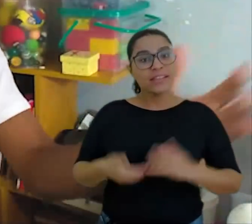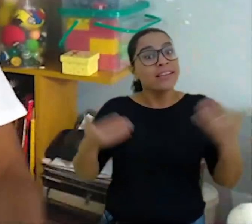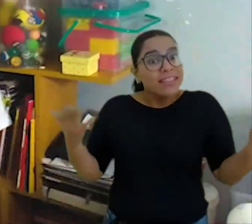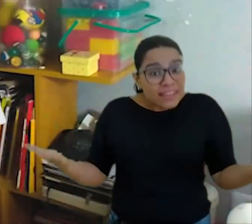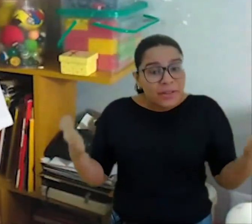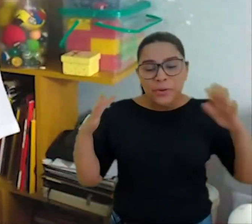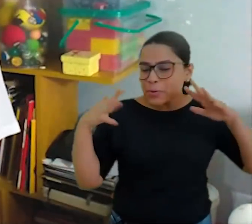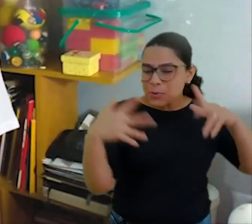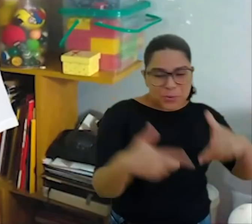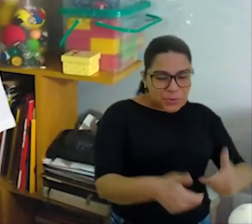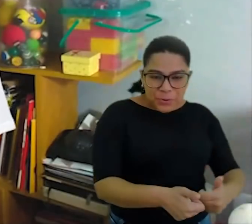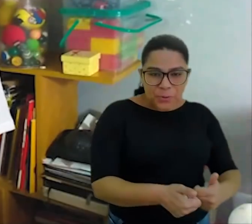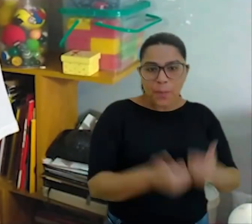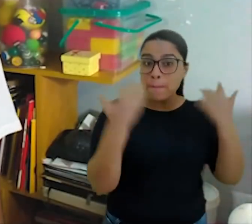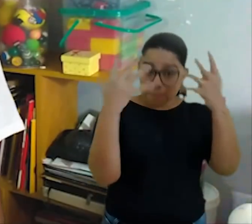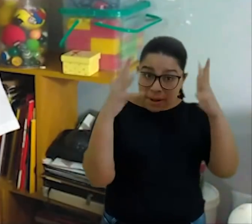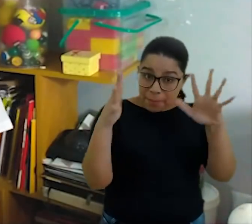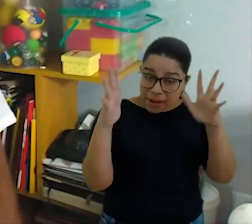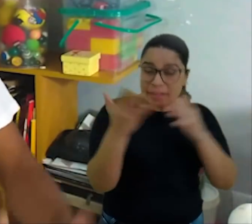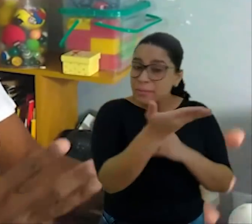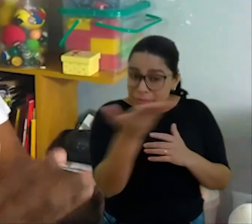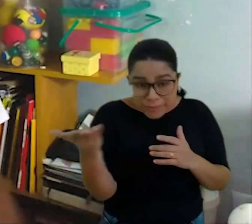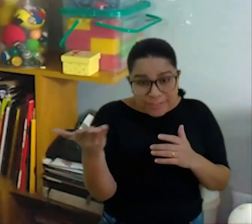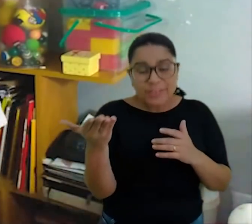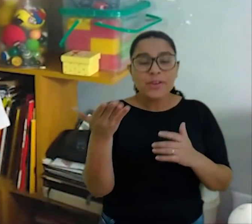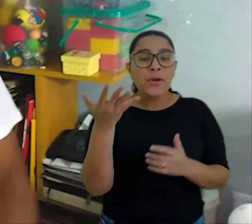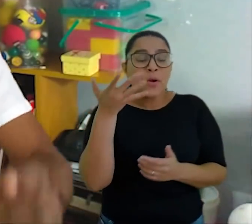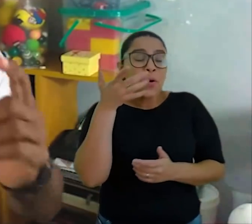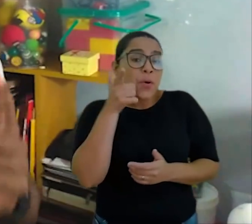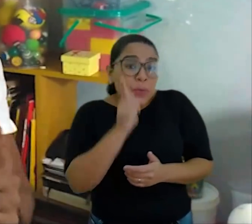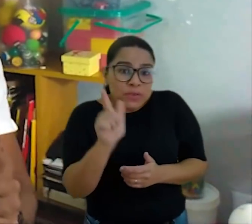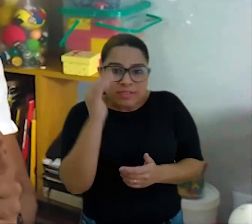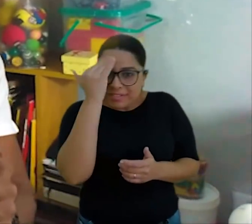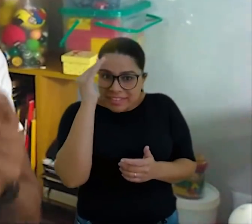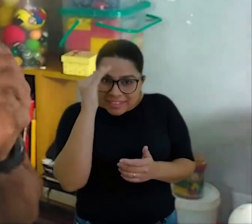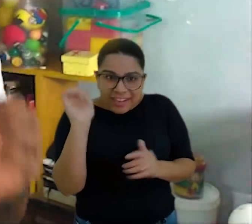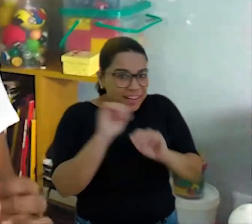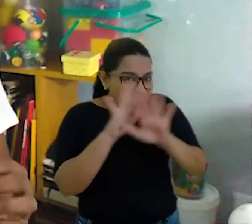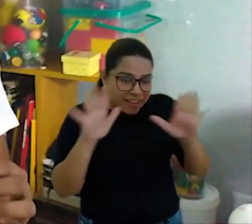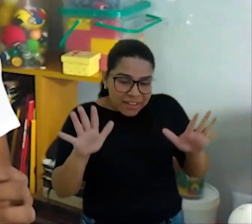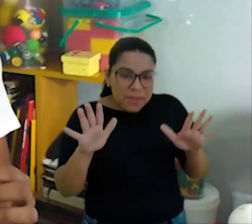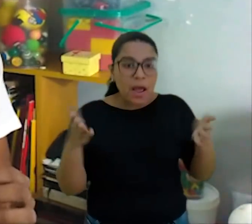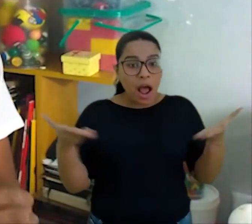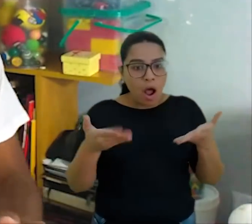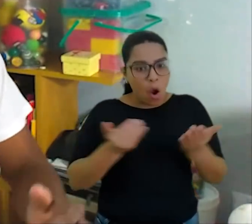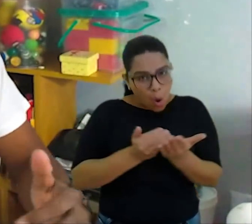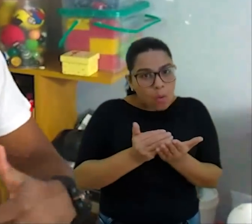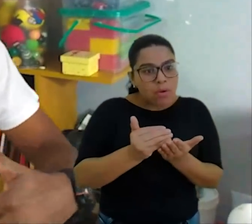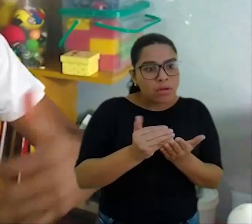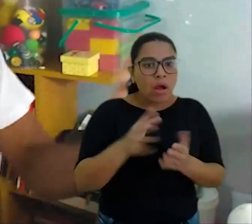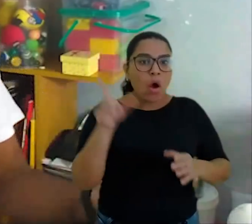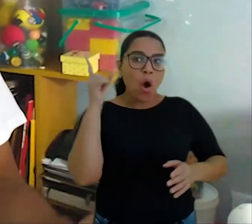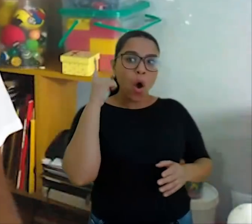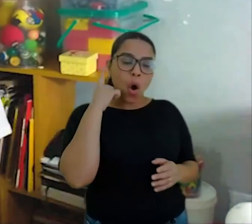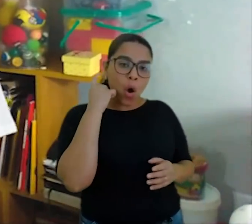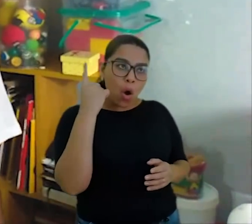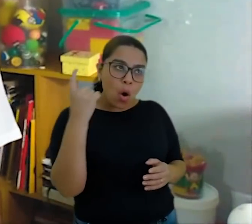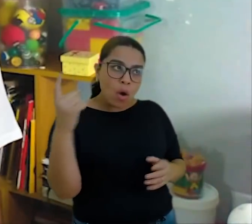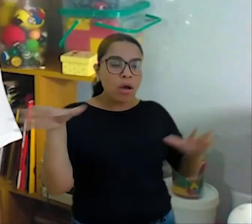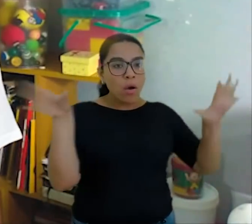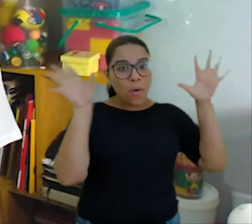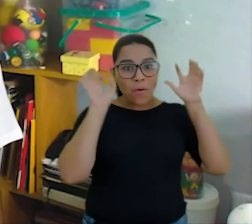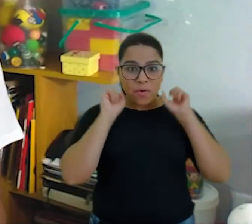E é isso tudo, galera. Parabéns para você que conseguiu reconhecer. E agora, a partir de agora, quando você escutar suas